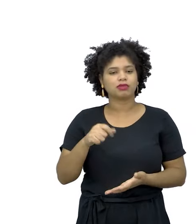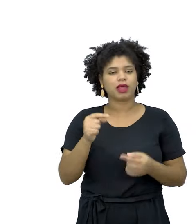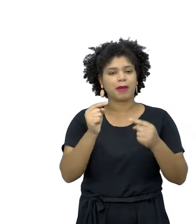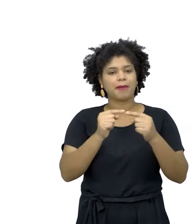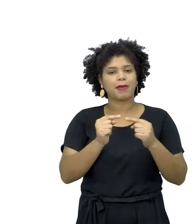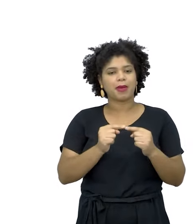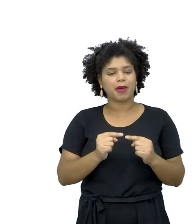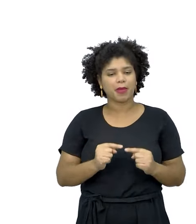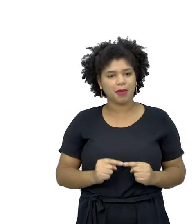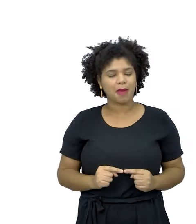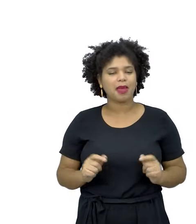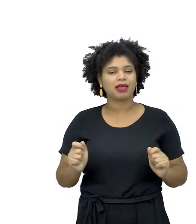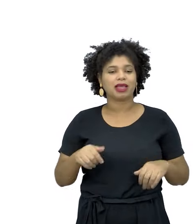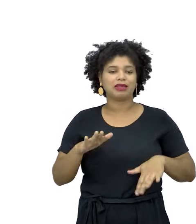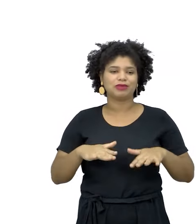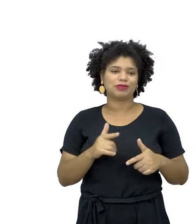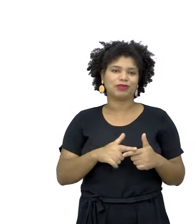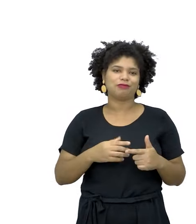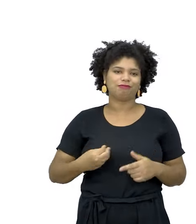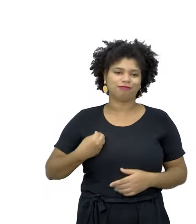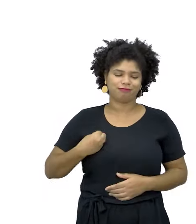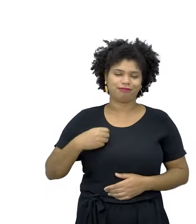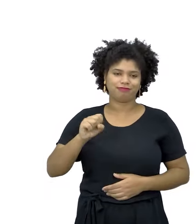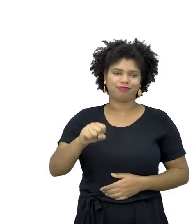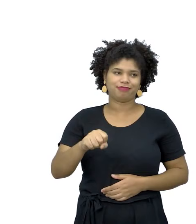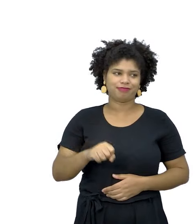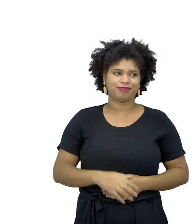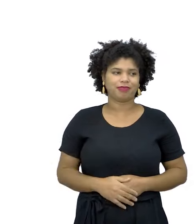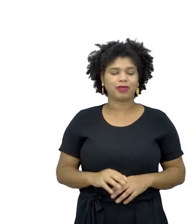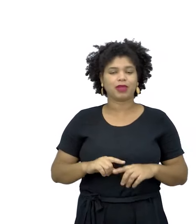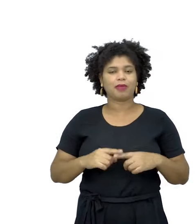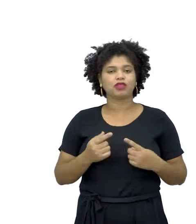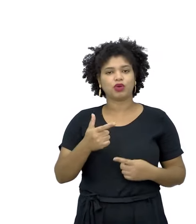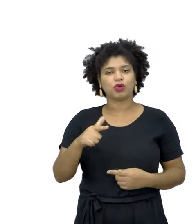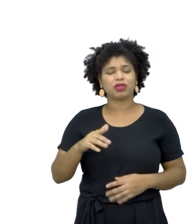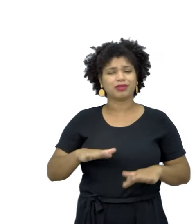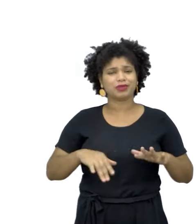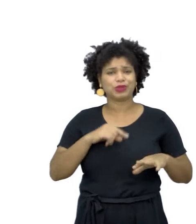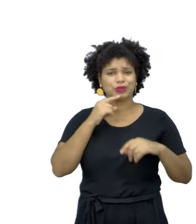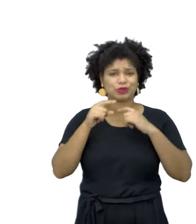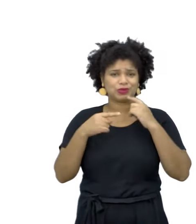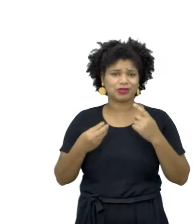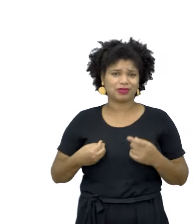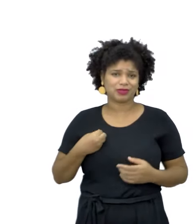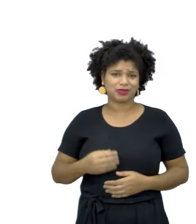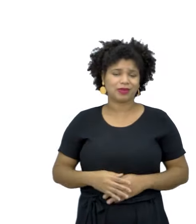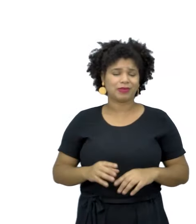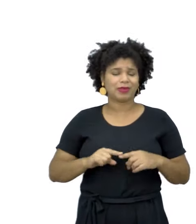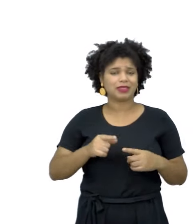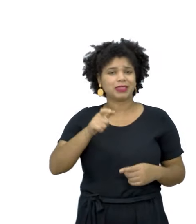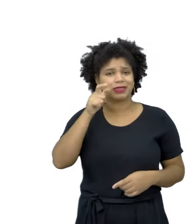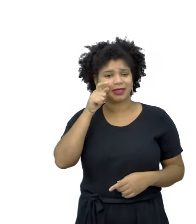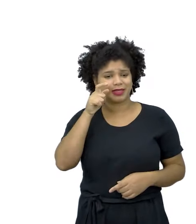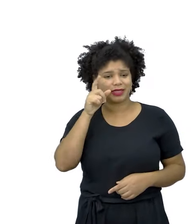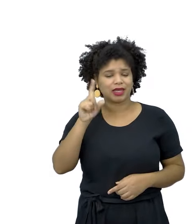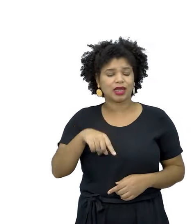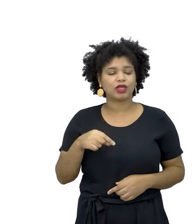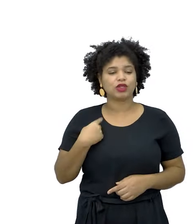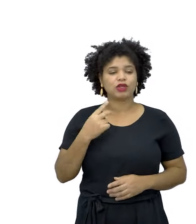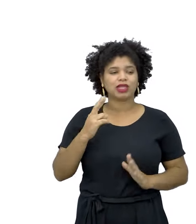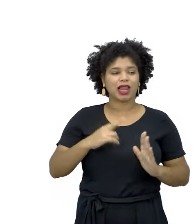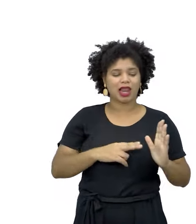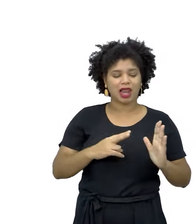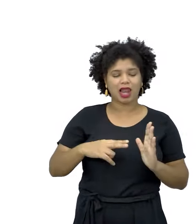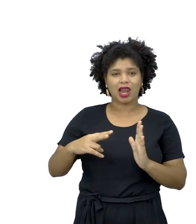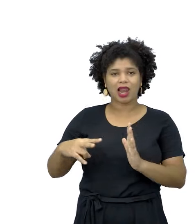conta desse problema para nós. Feito isso, pode sobrar algumas dúvidas. Por isso é interessante que a gente faça o quê? Uma leitura em